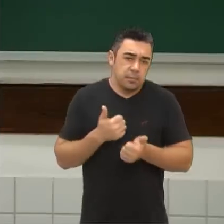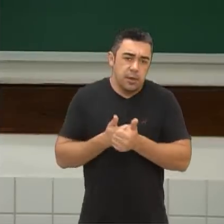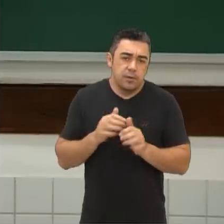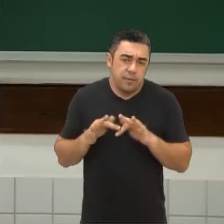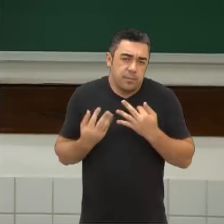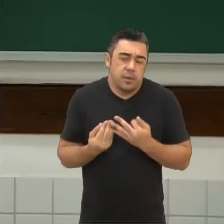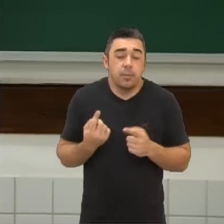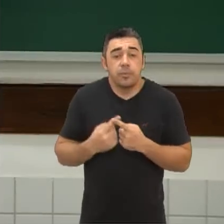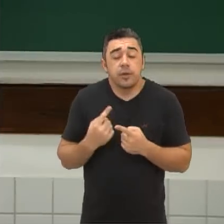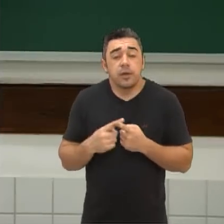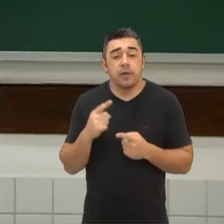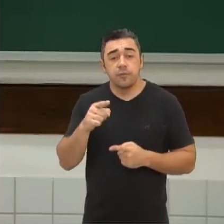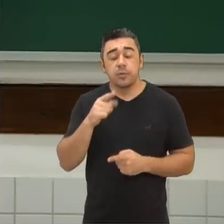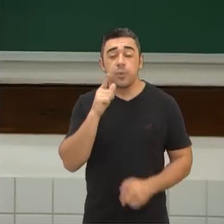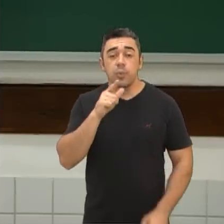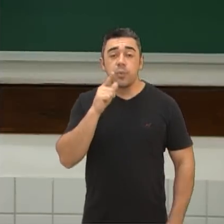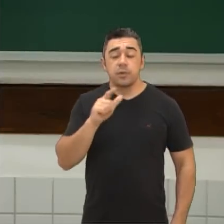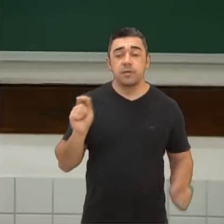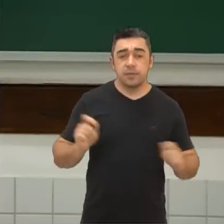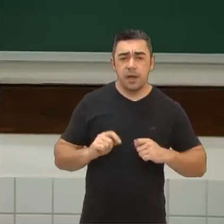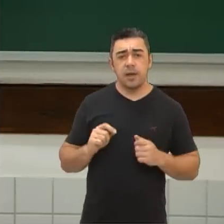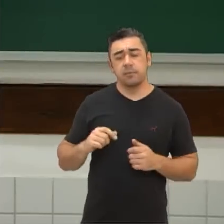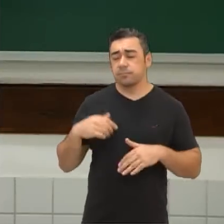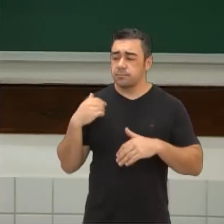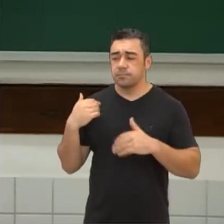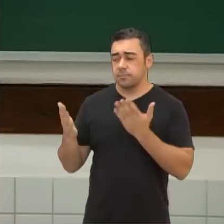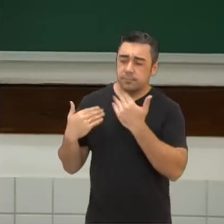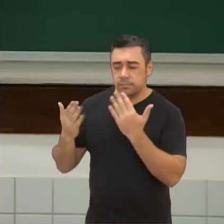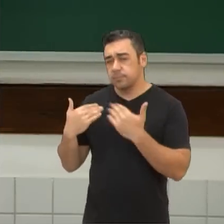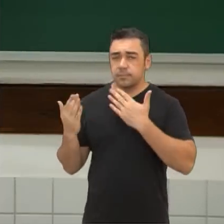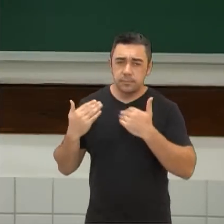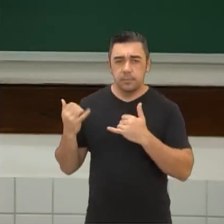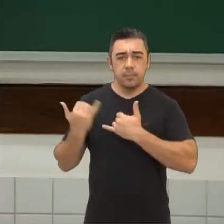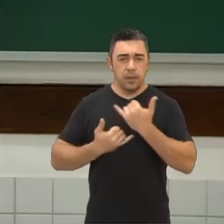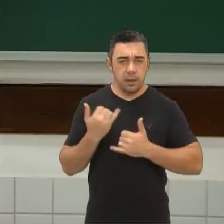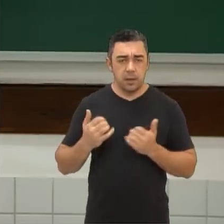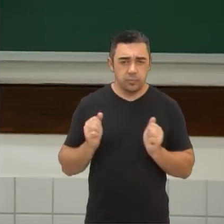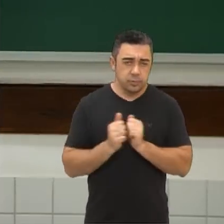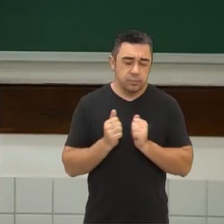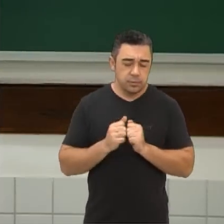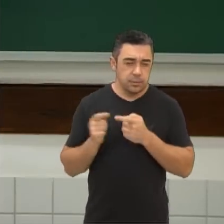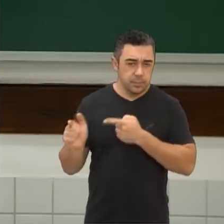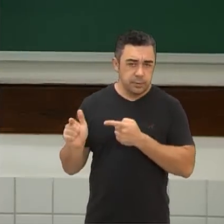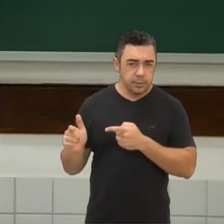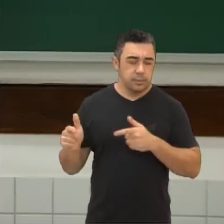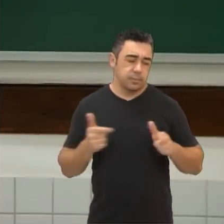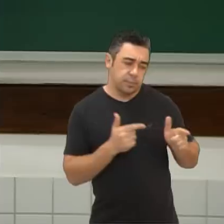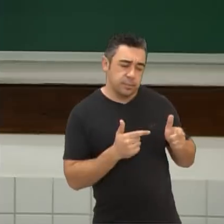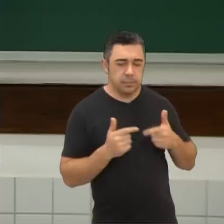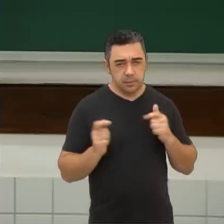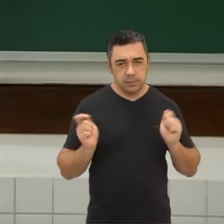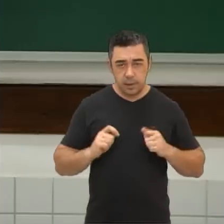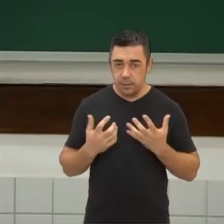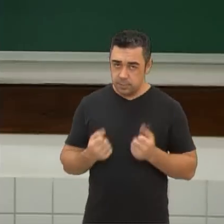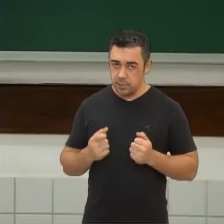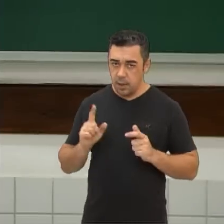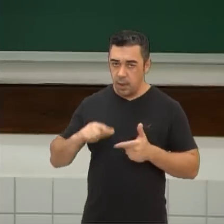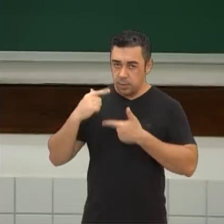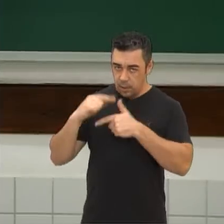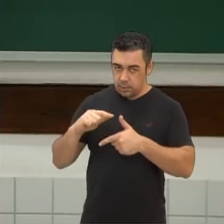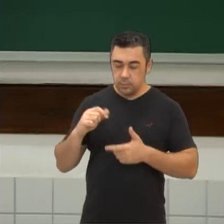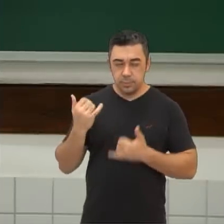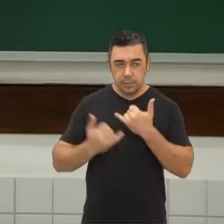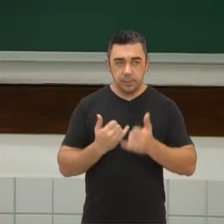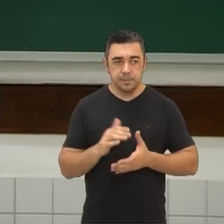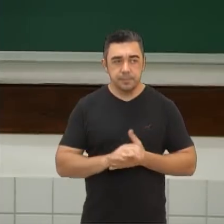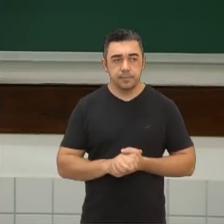Está sendo preguiçoso ou está sendo bem proveitoso? Tá? E aí vocês já começam a ter uma ideia de como ter essa disputa, de como fazer